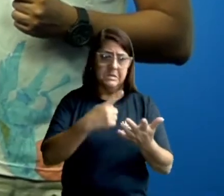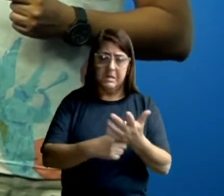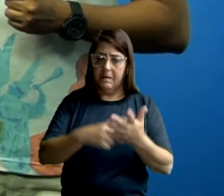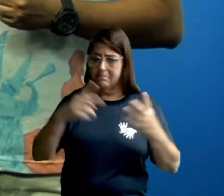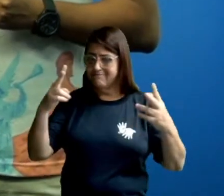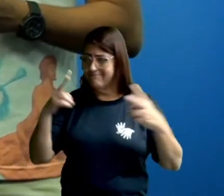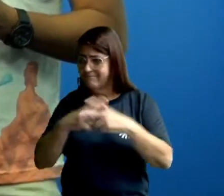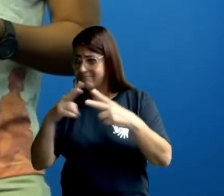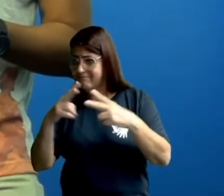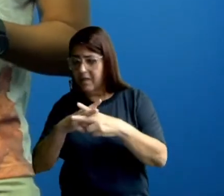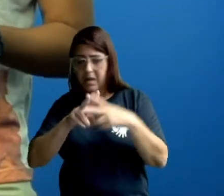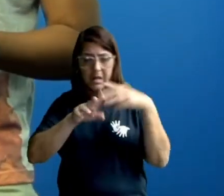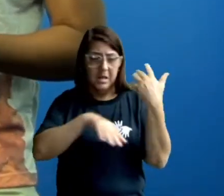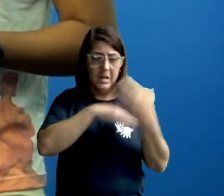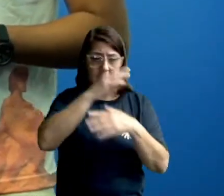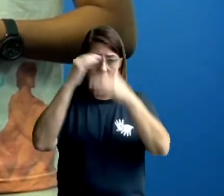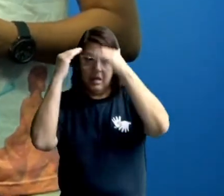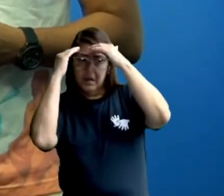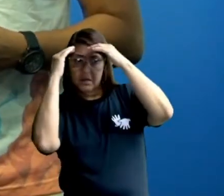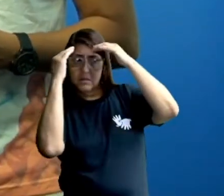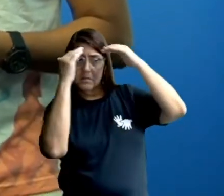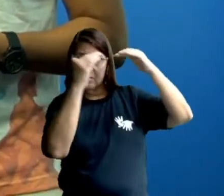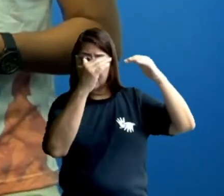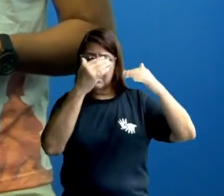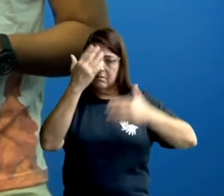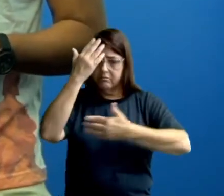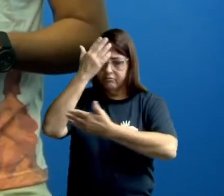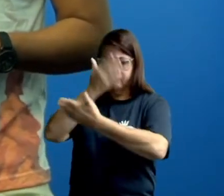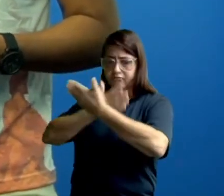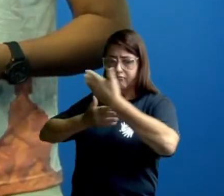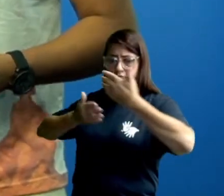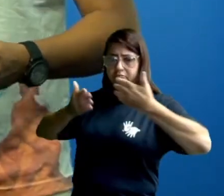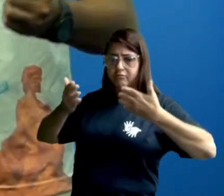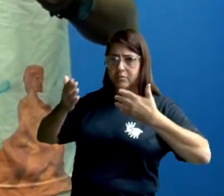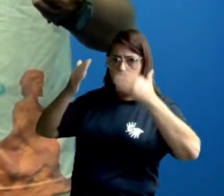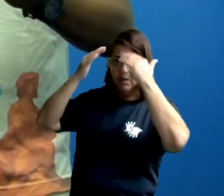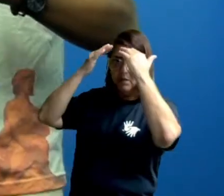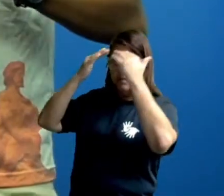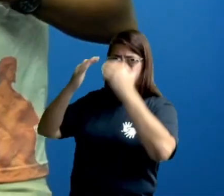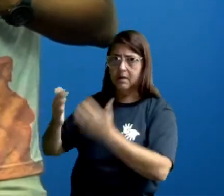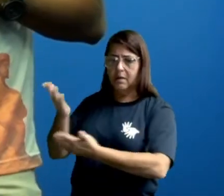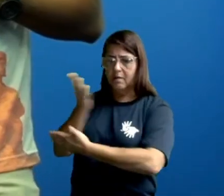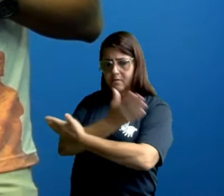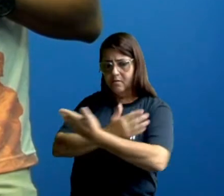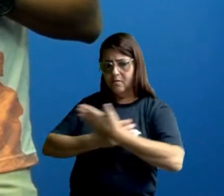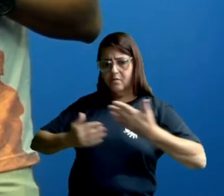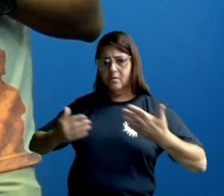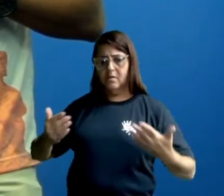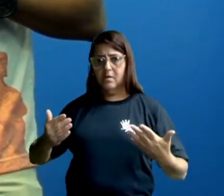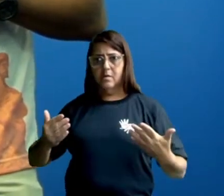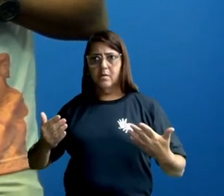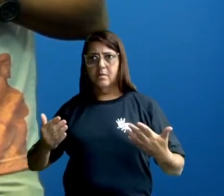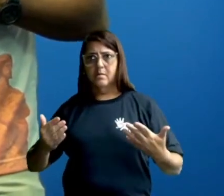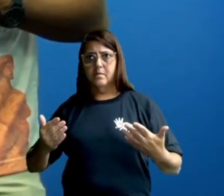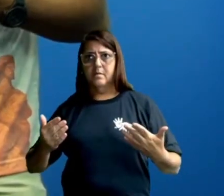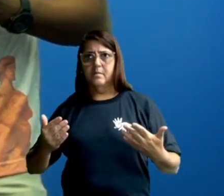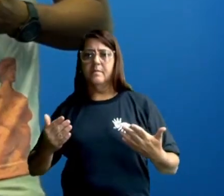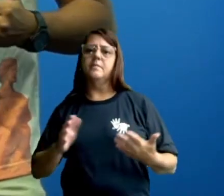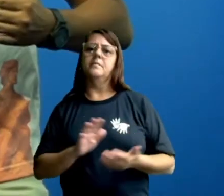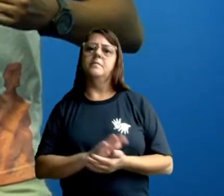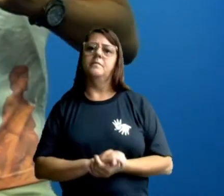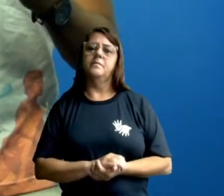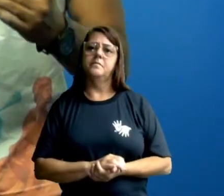agredirem e que respeitava a política expansionista do outro na medida em que não mexesse na minha parte do bolo,